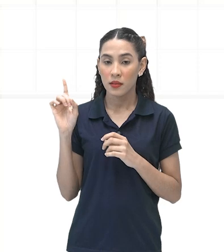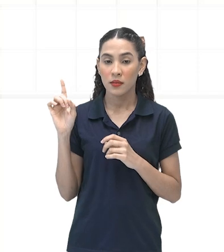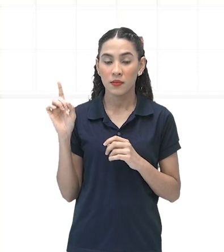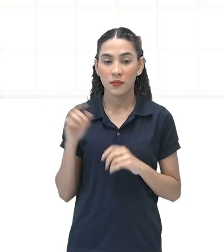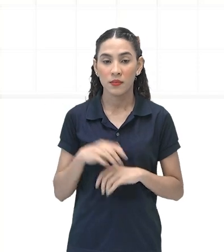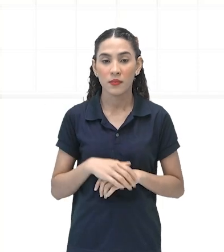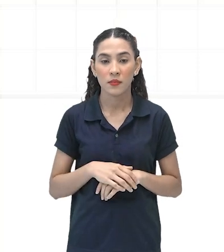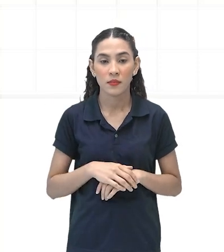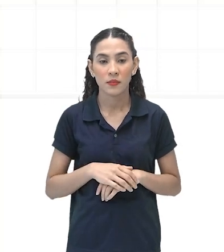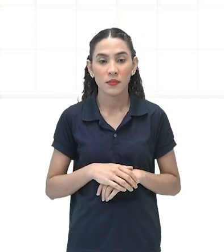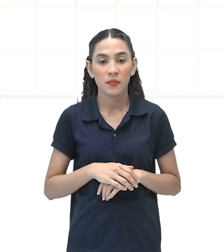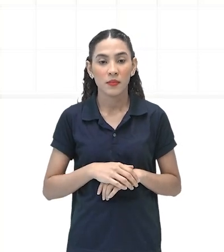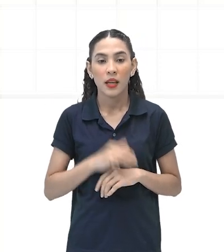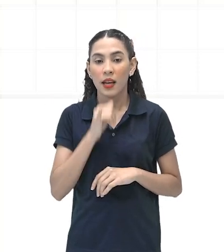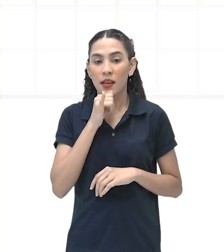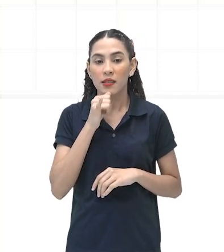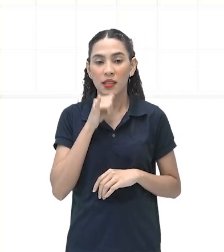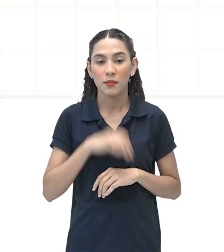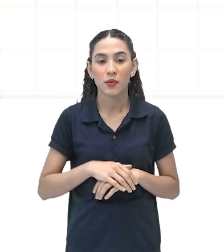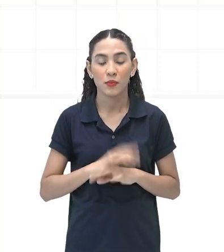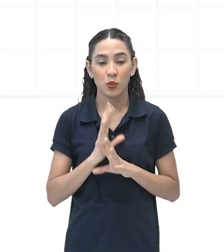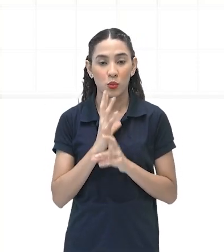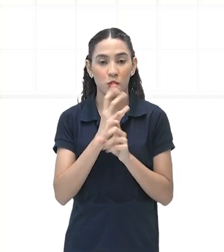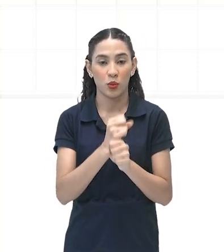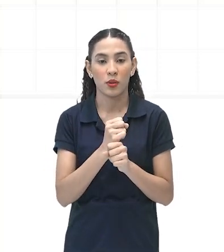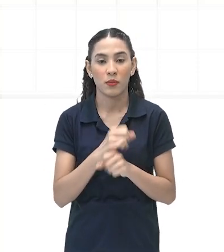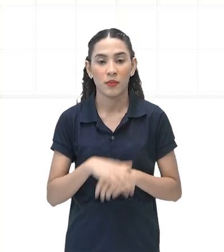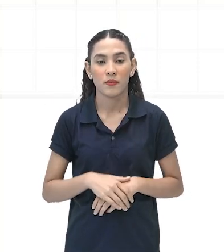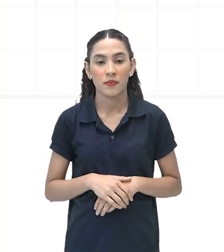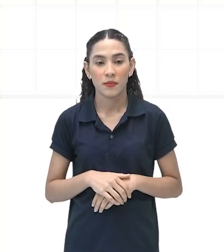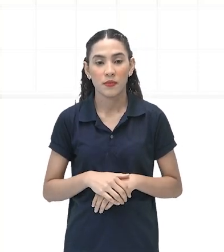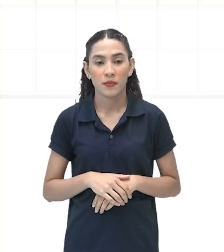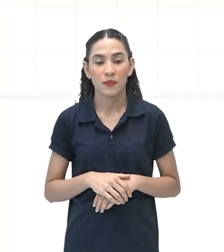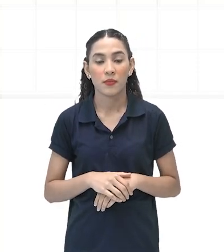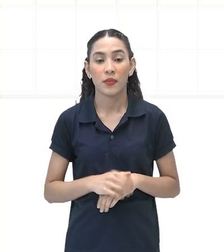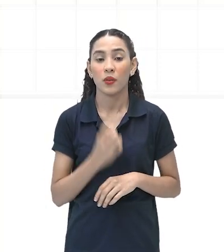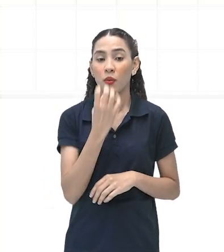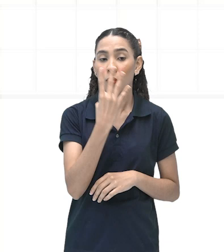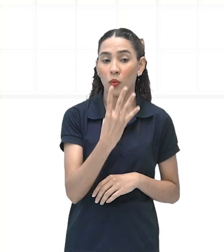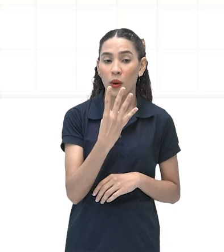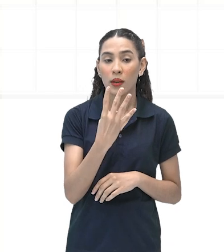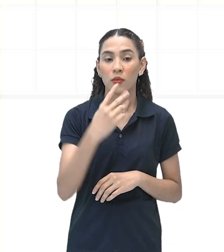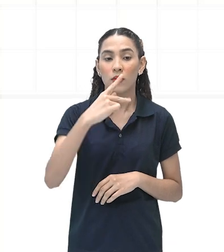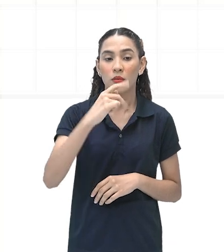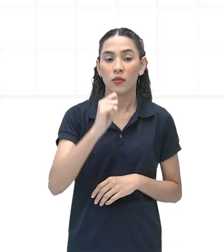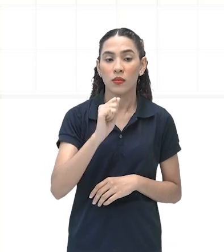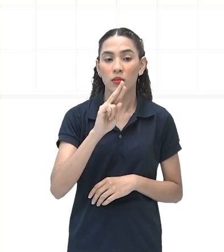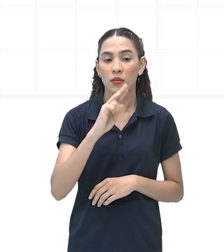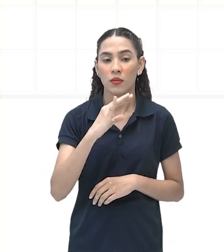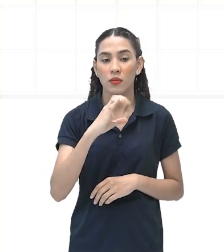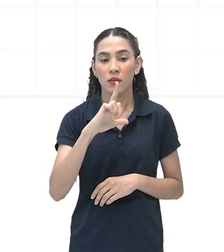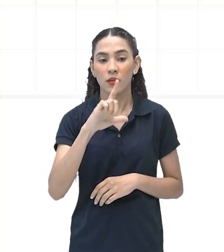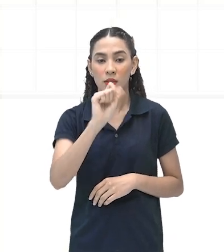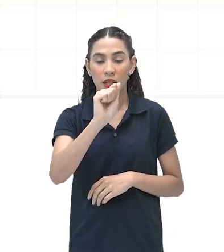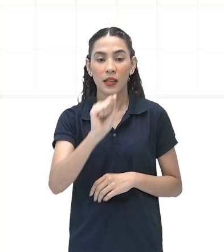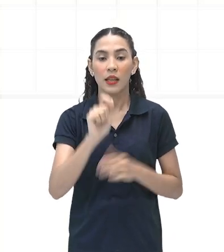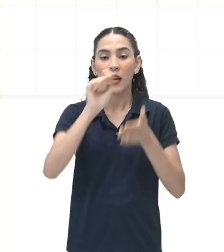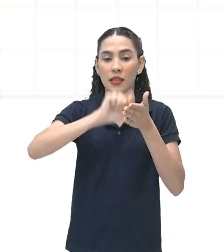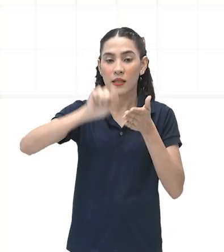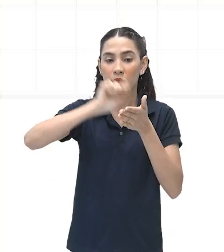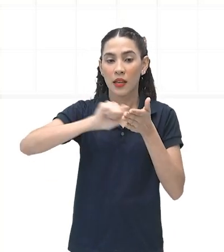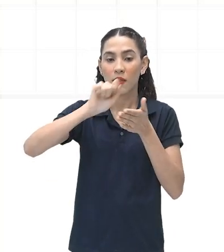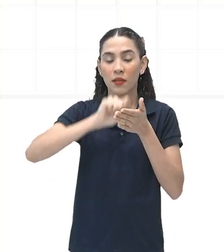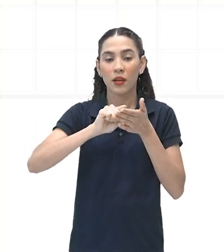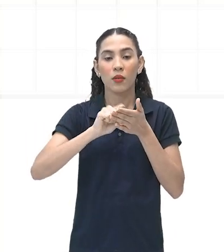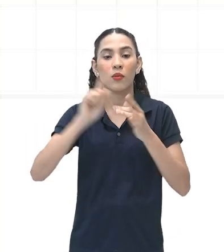exatamente isso. A gente pegou uma soma de 4 parcelas e escreveu na forma